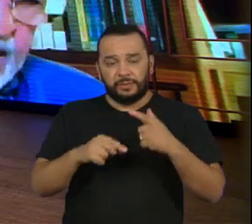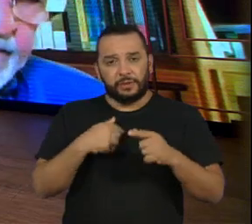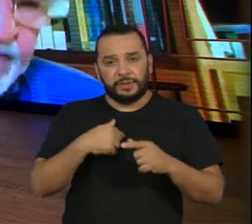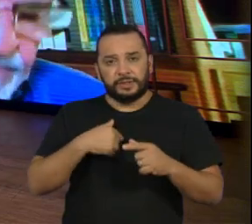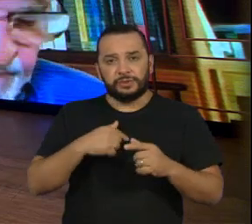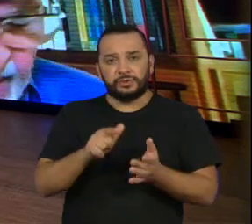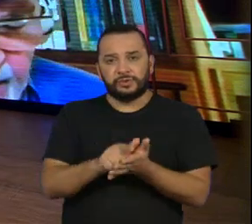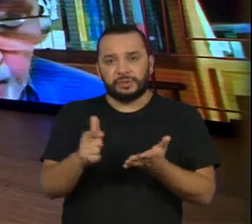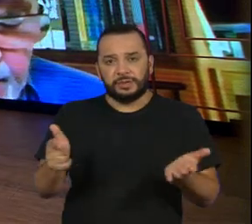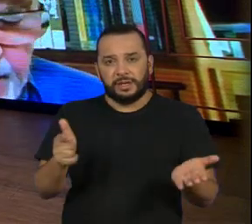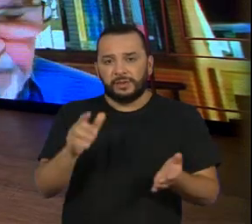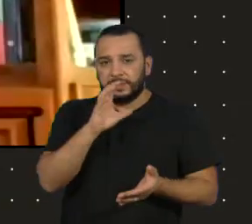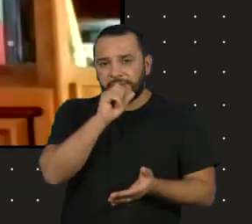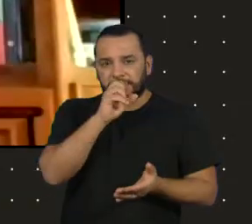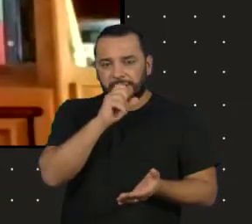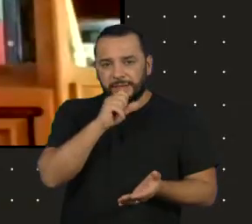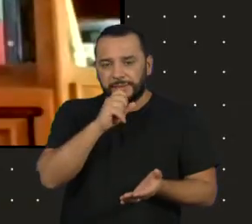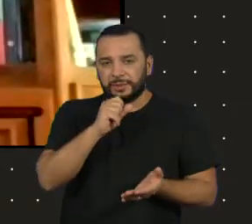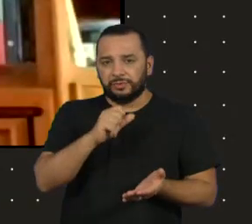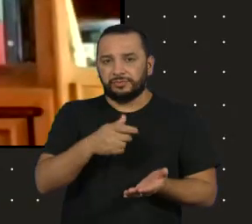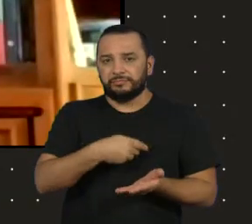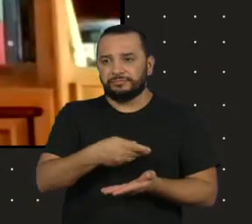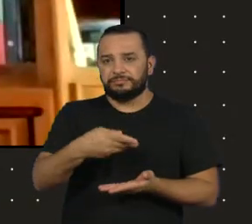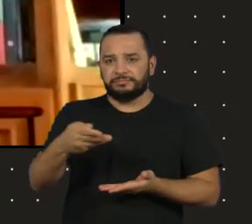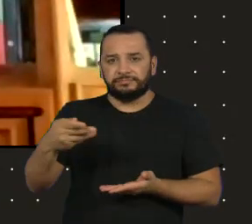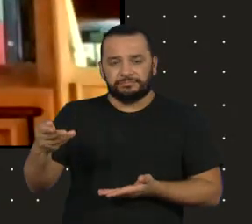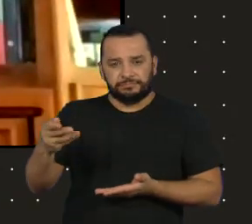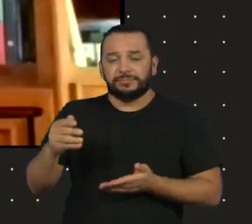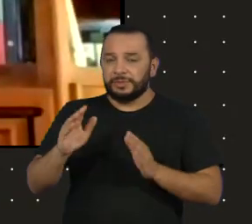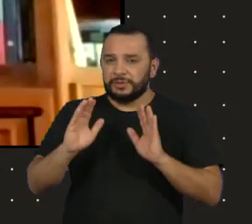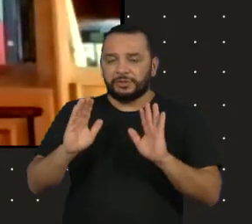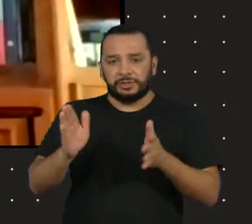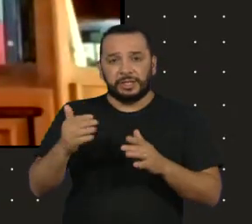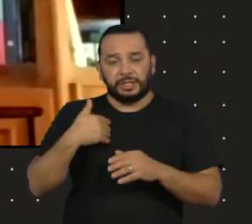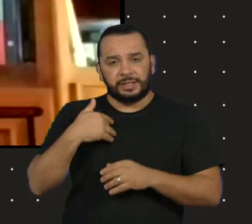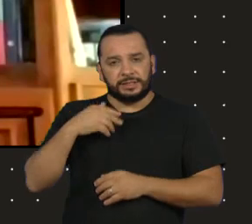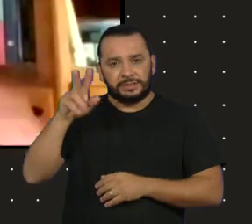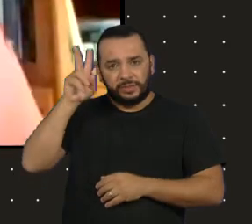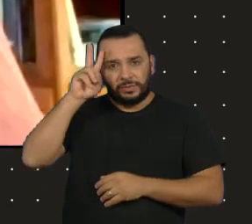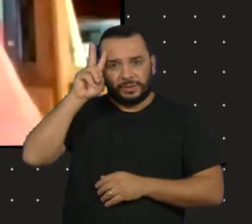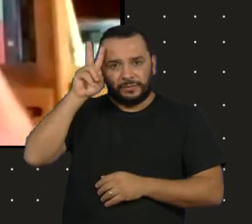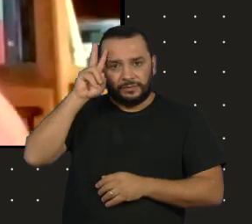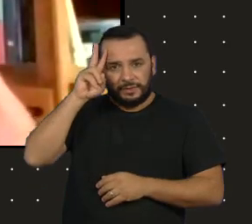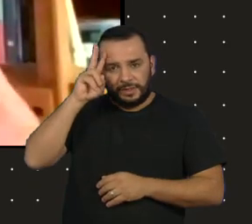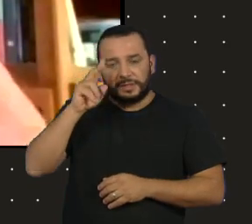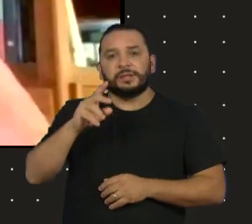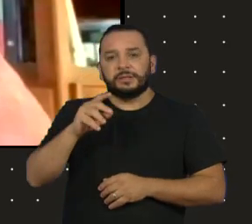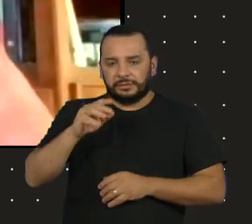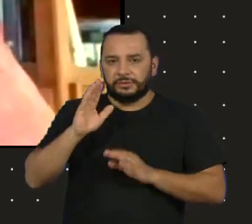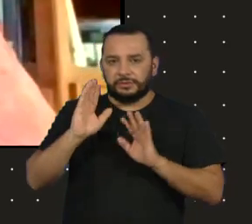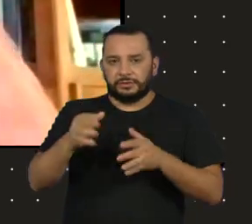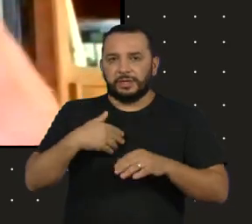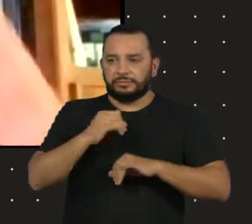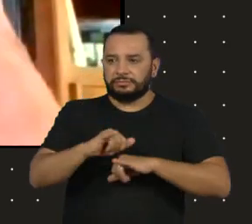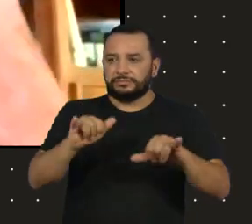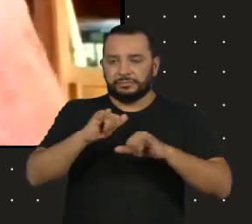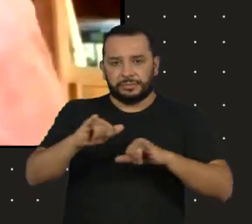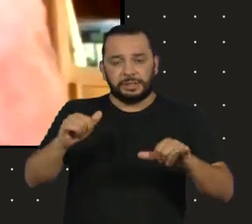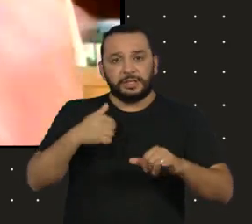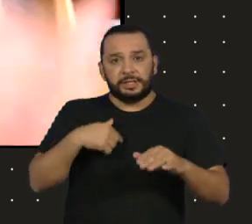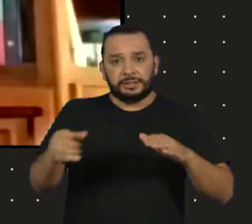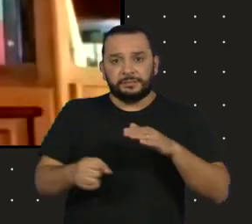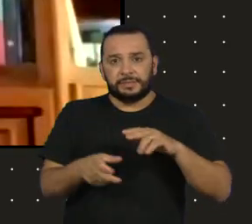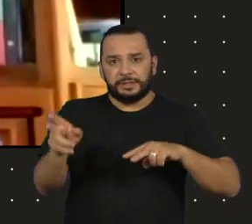de sábado, para que na segunda-feira tivesse nas bancas. E eles nos prendiam para que a gente não